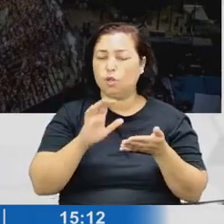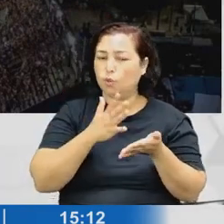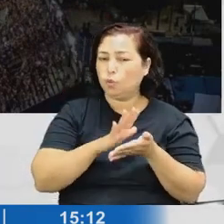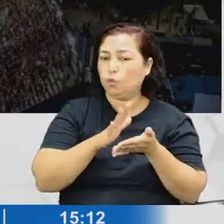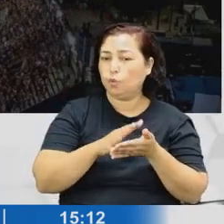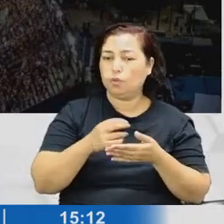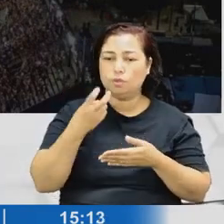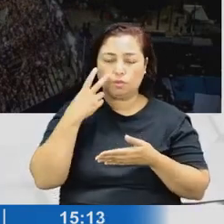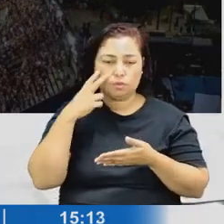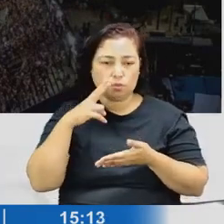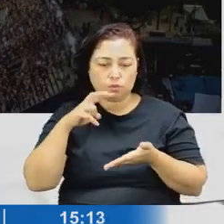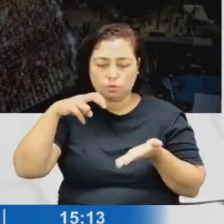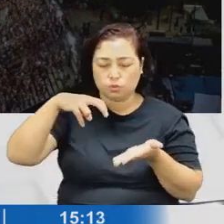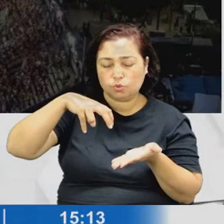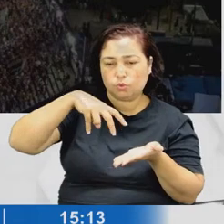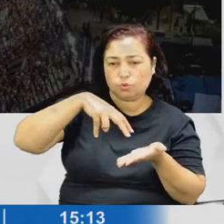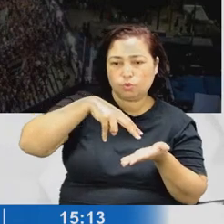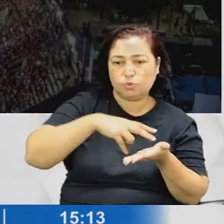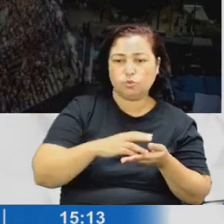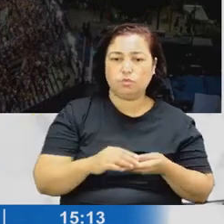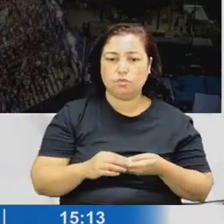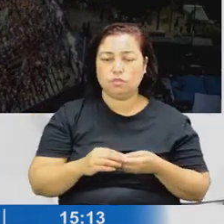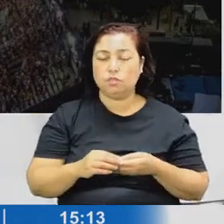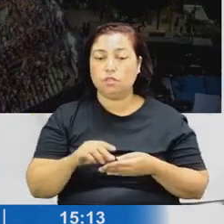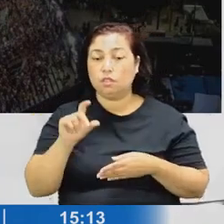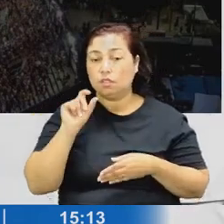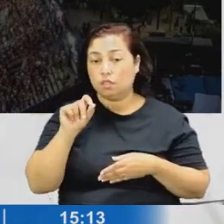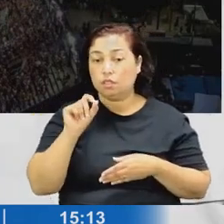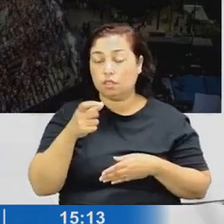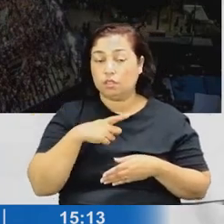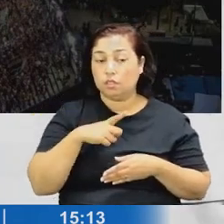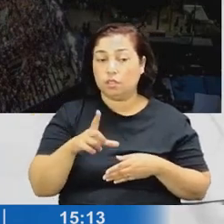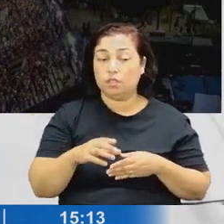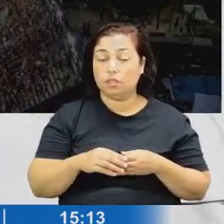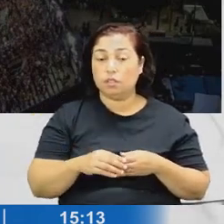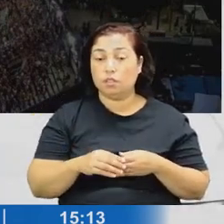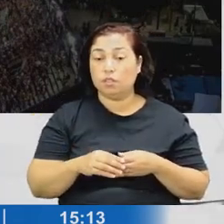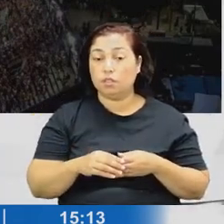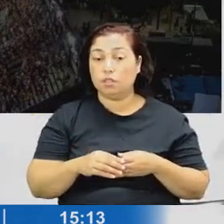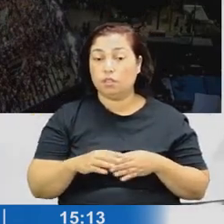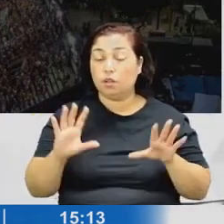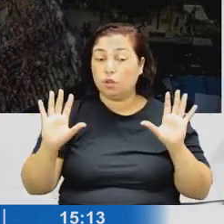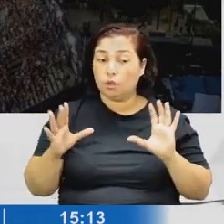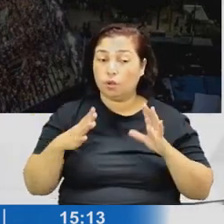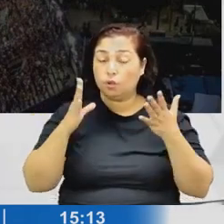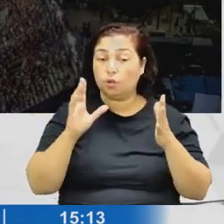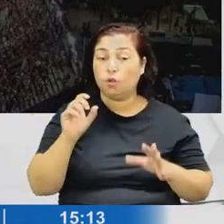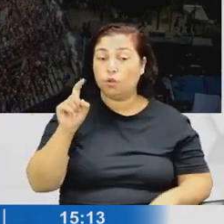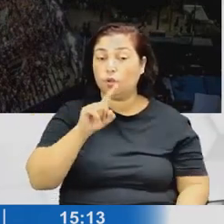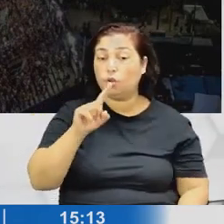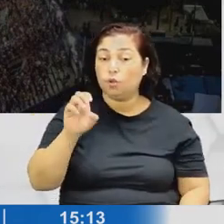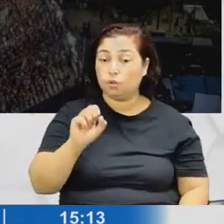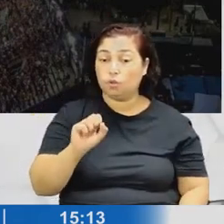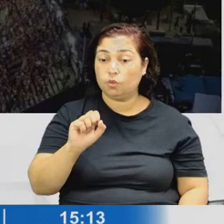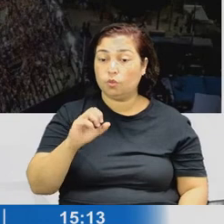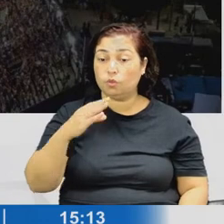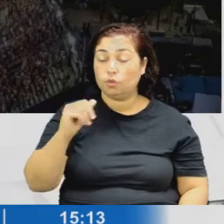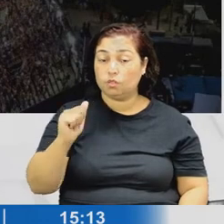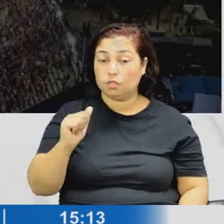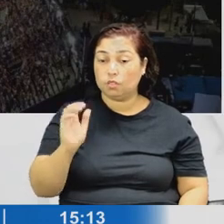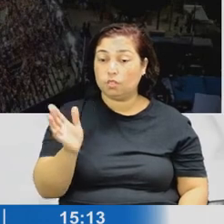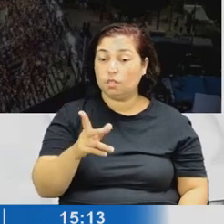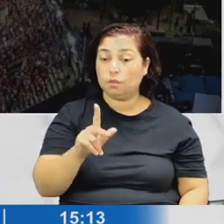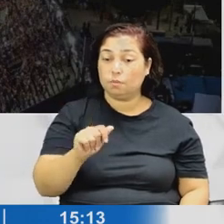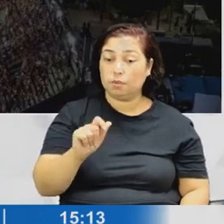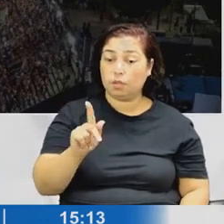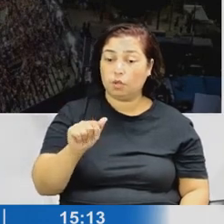aí eu lembro agora nesse ano que teve uma escola que homenageou o Zeca né Zeca Pagodinho então assim você pega um enredo o que que é o